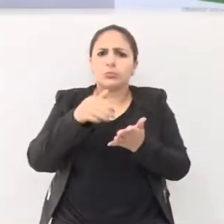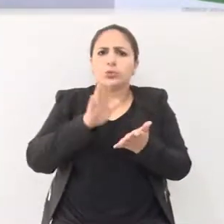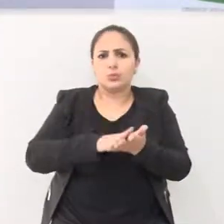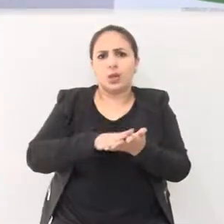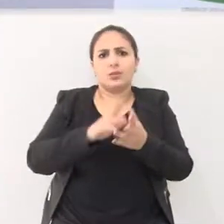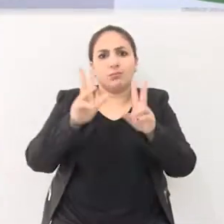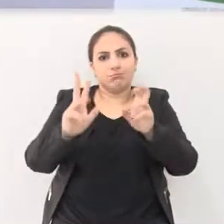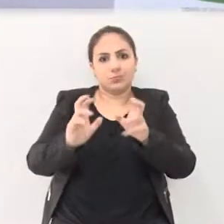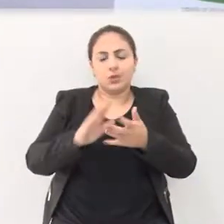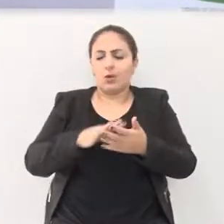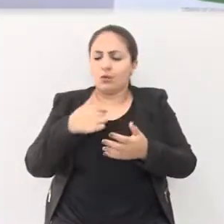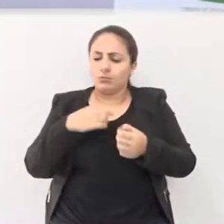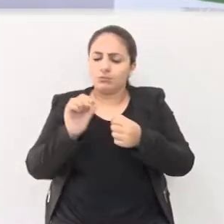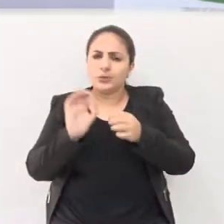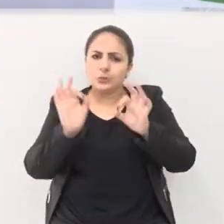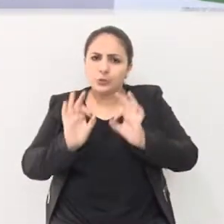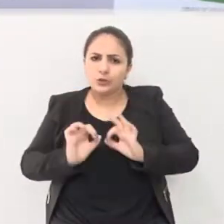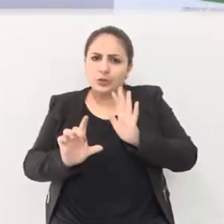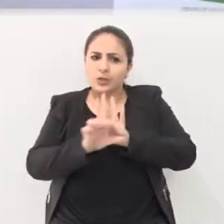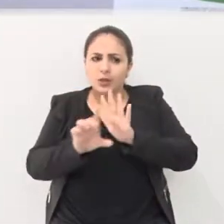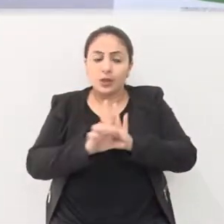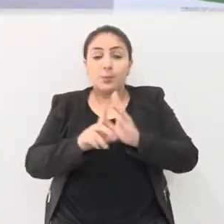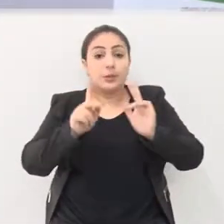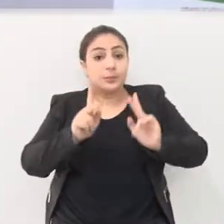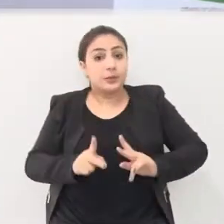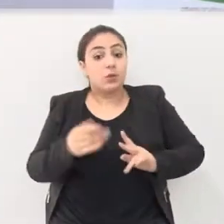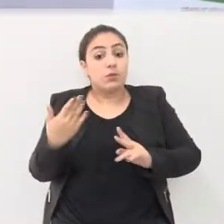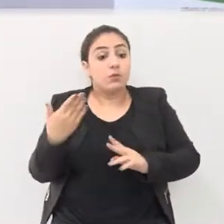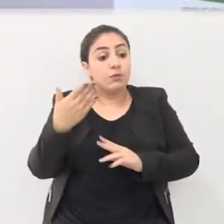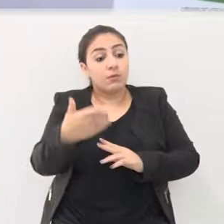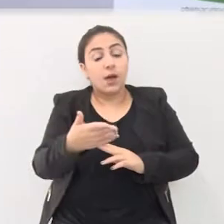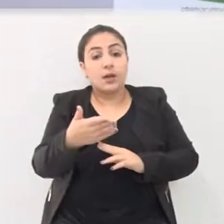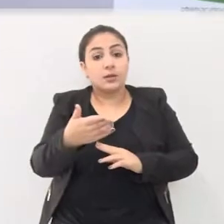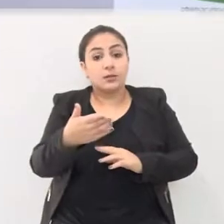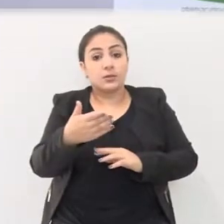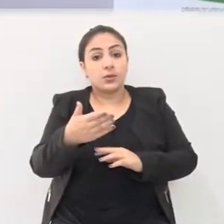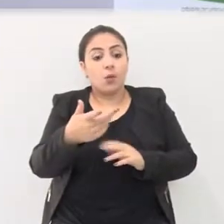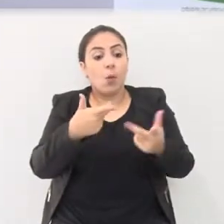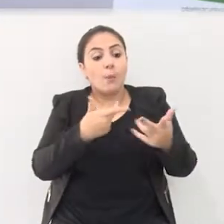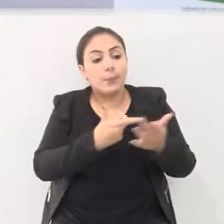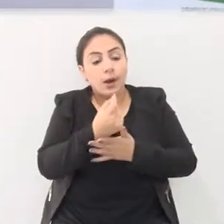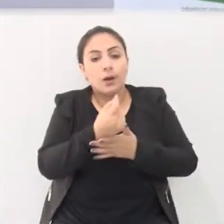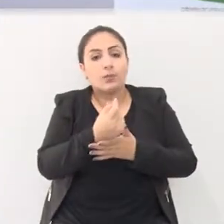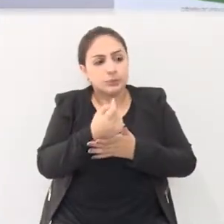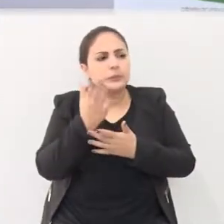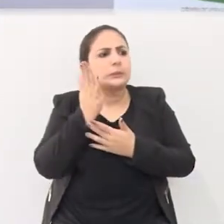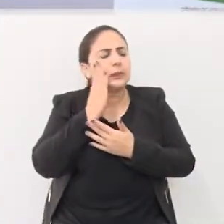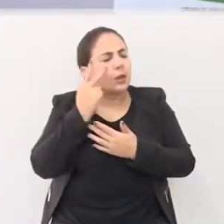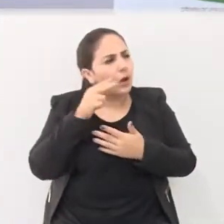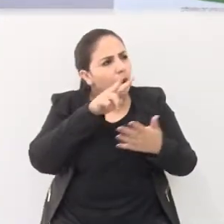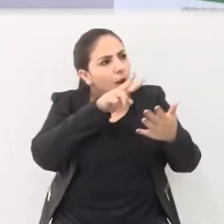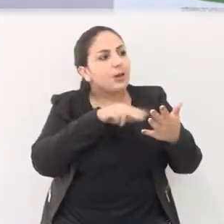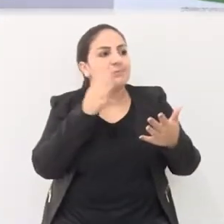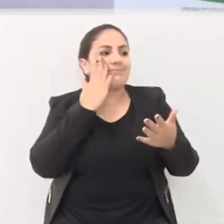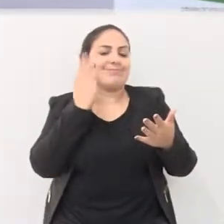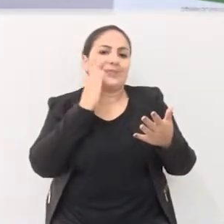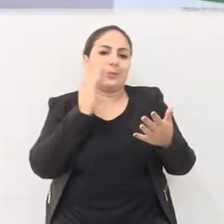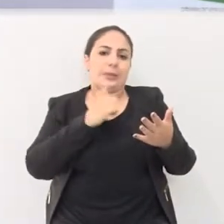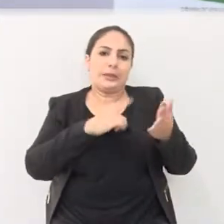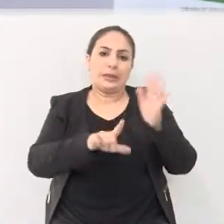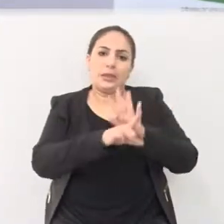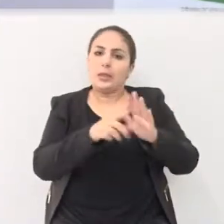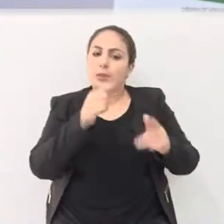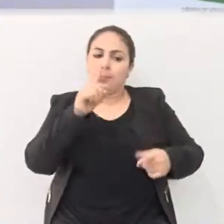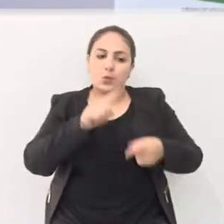isso aqui. Então eu fiz esse projeto de lei para as pessoas também que vão no estabelecimento ter ali, sabendo que já tem a lei